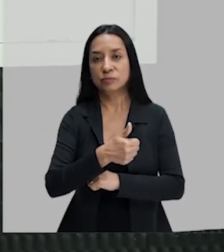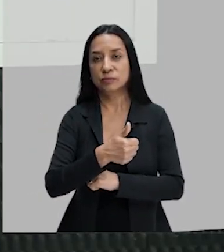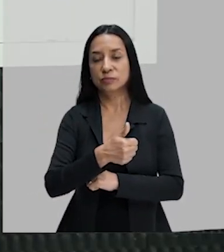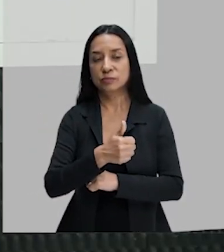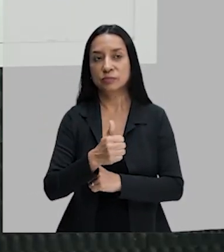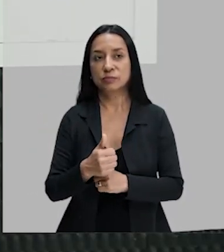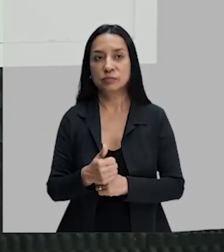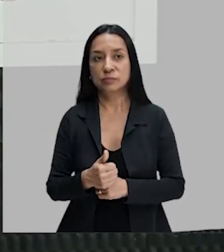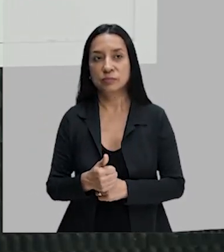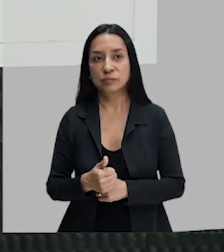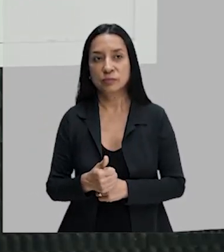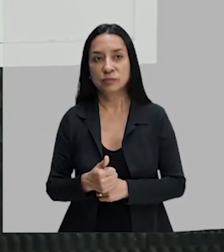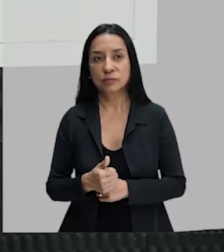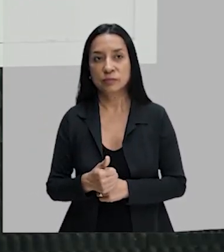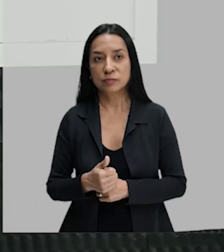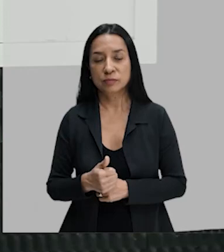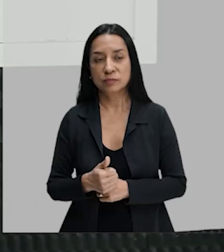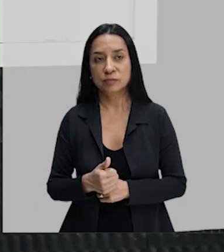elevado.